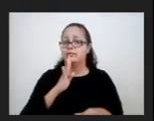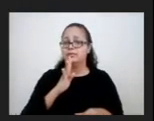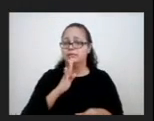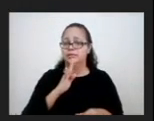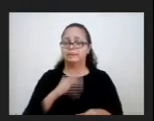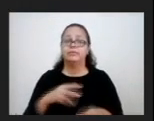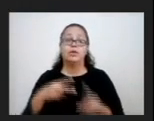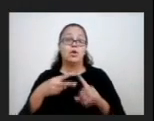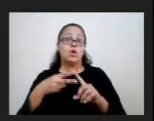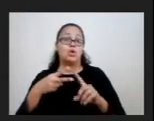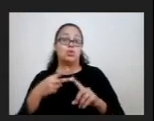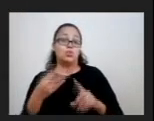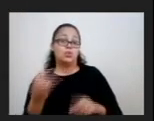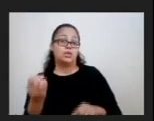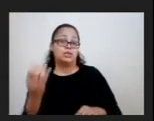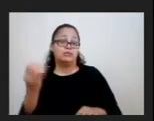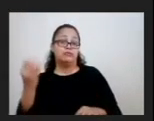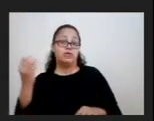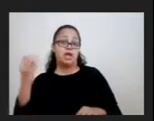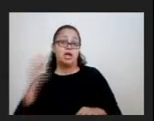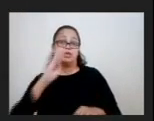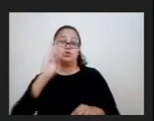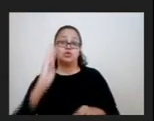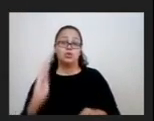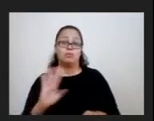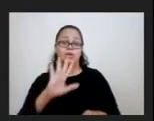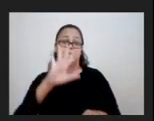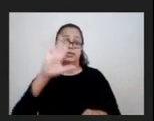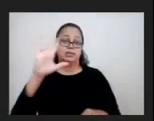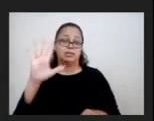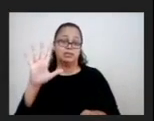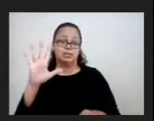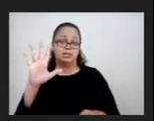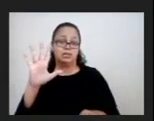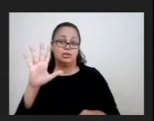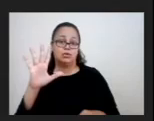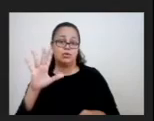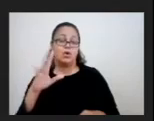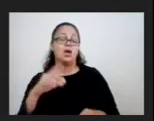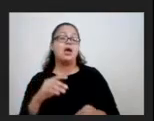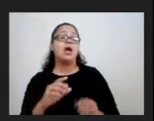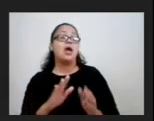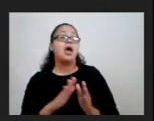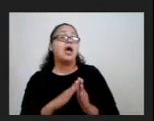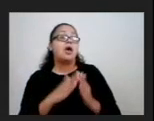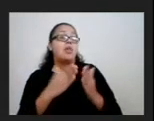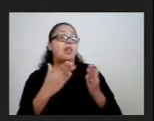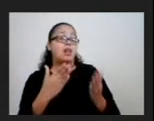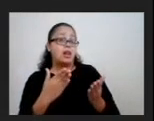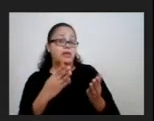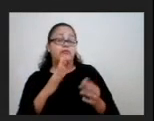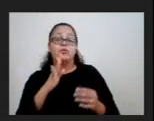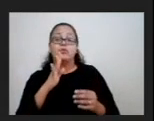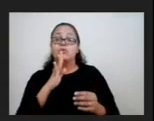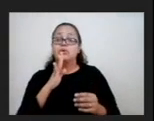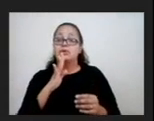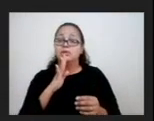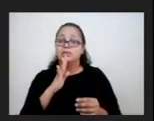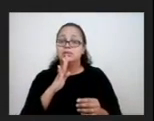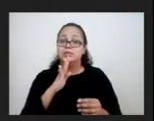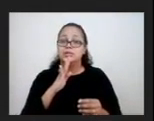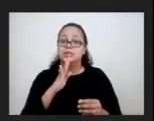Duas viagens ao Brasil, então, é um outro livro muito conhecido, do Hans